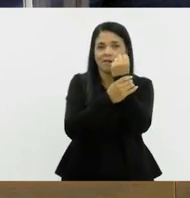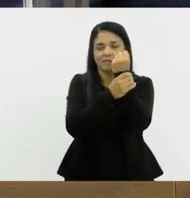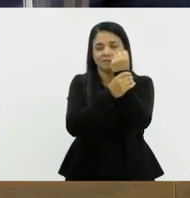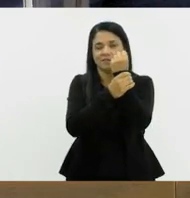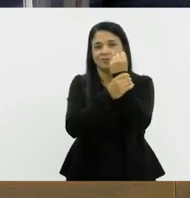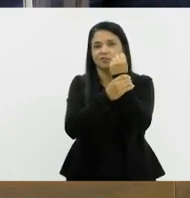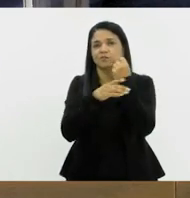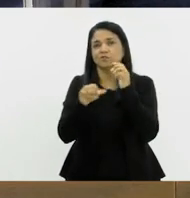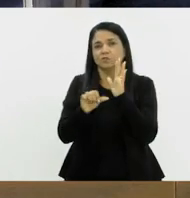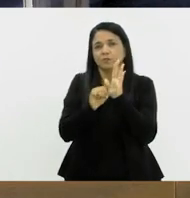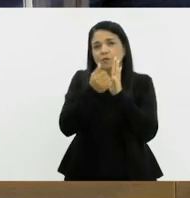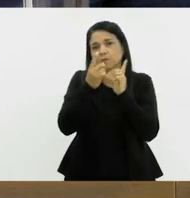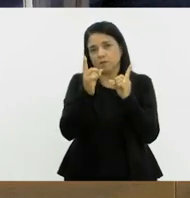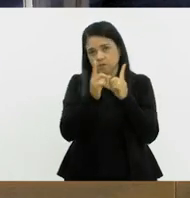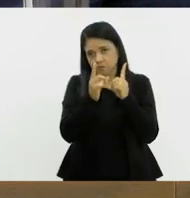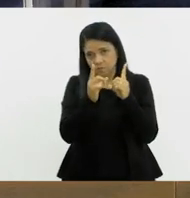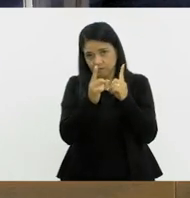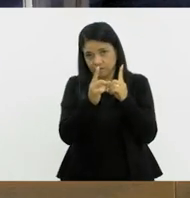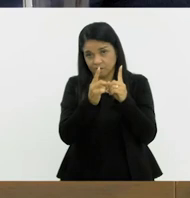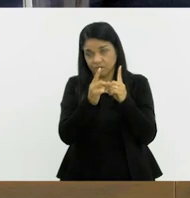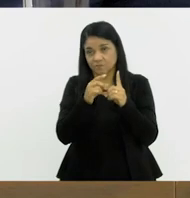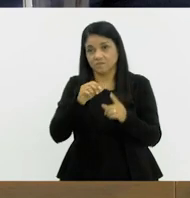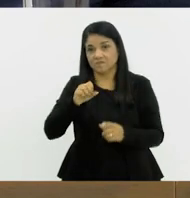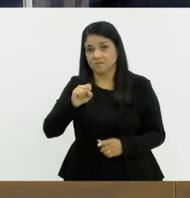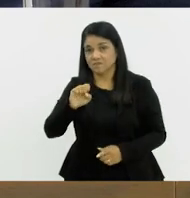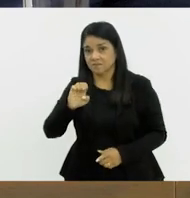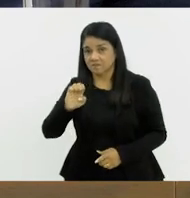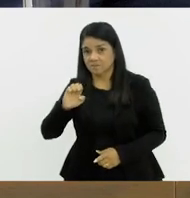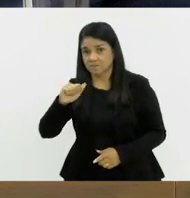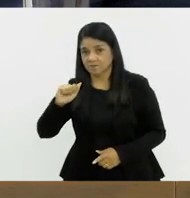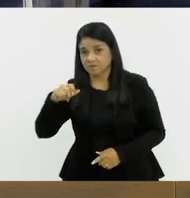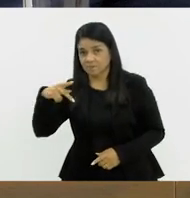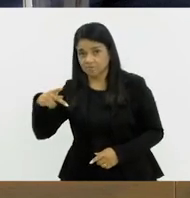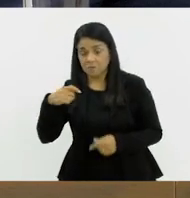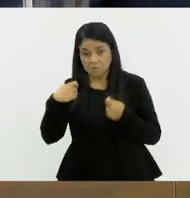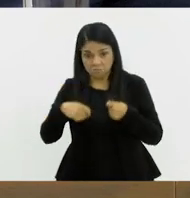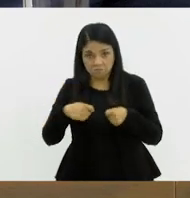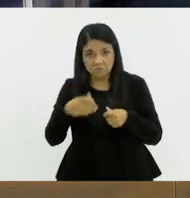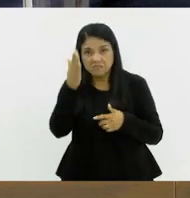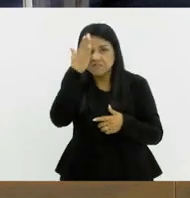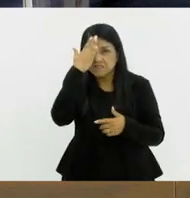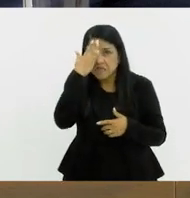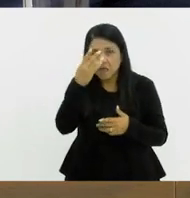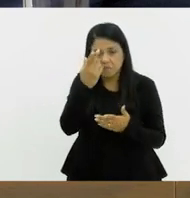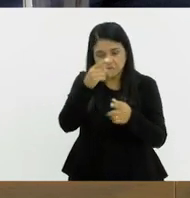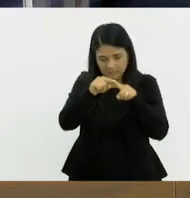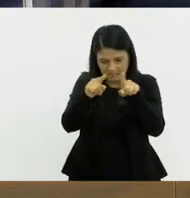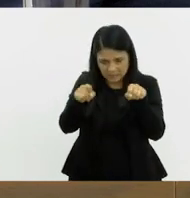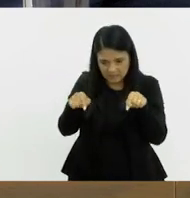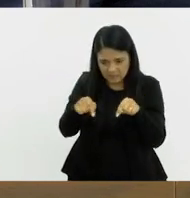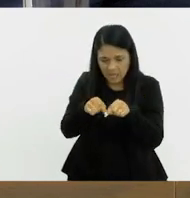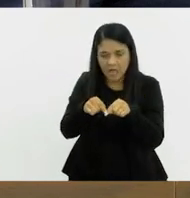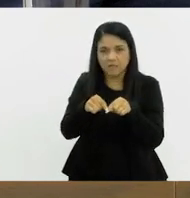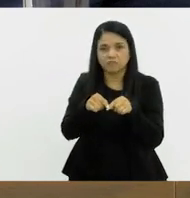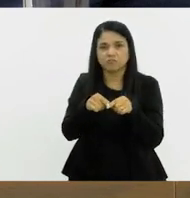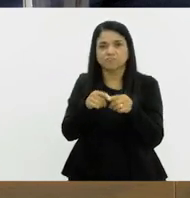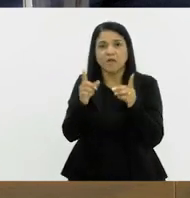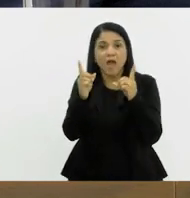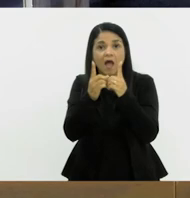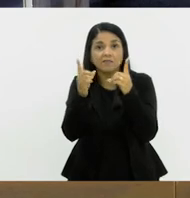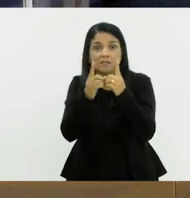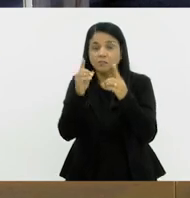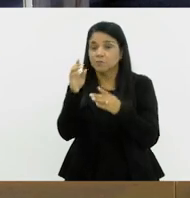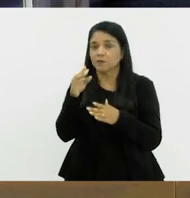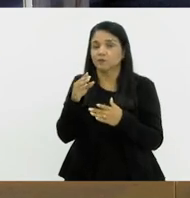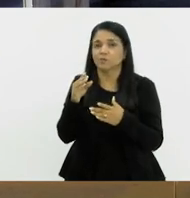Sim, a SEAP sabe construir uma sala de estabilização no térreo, segundo as regras técnicas